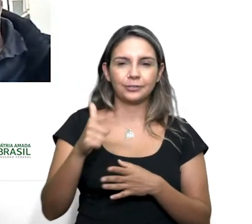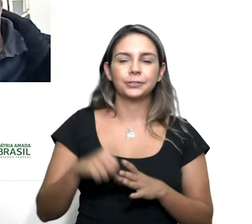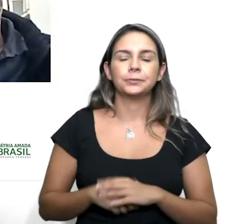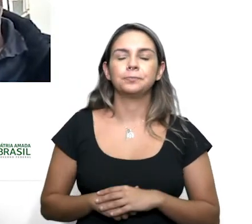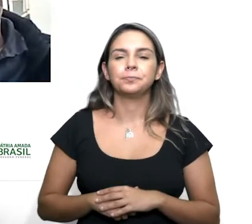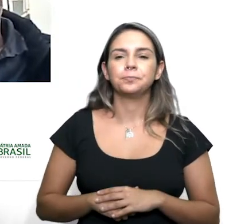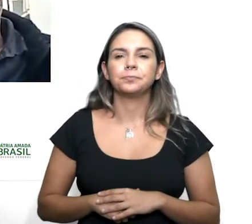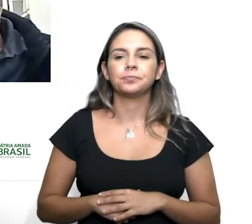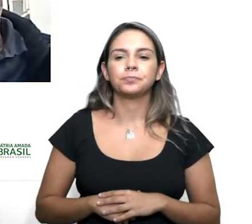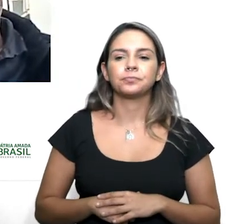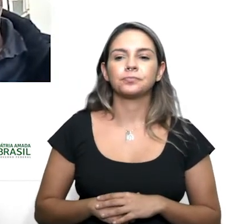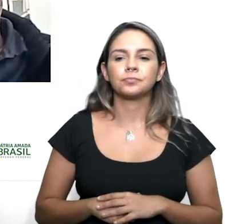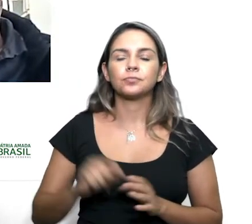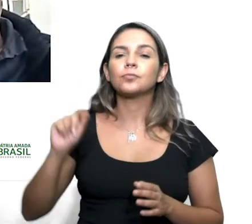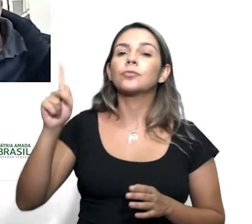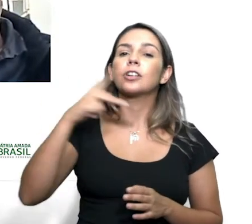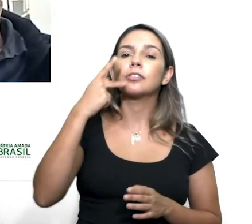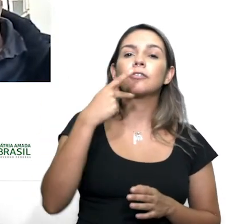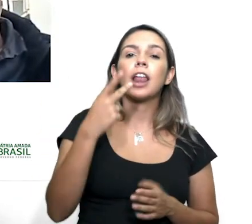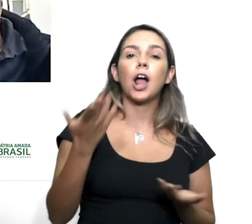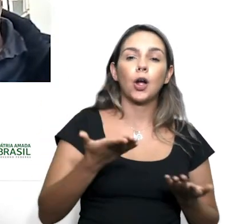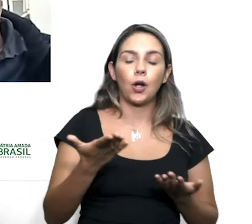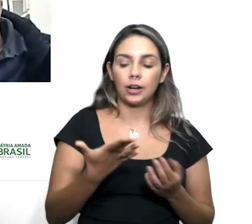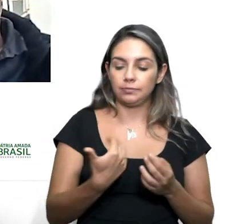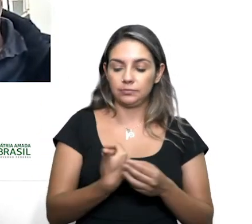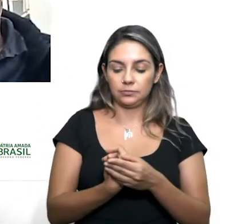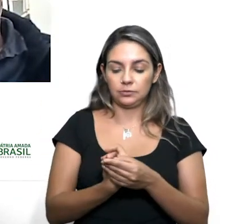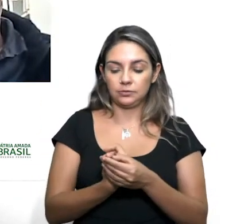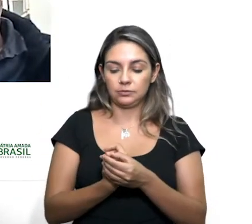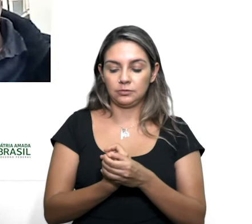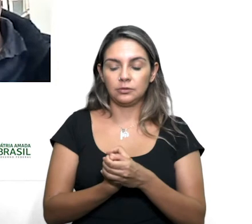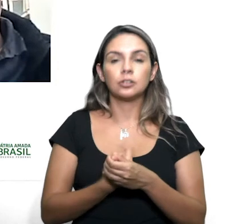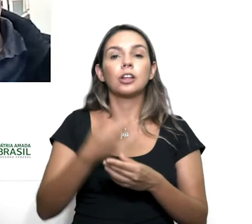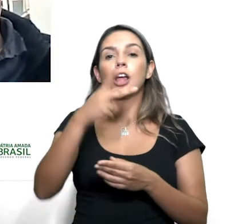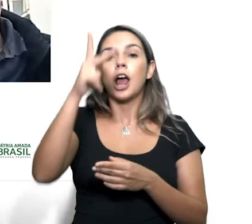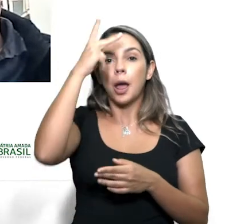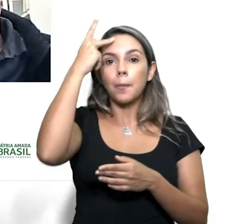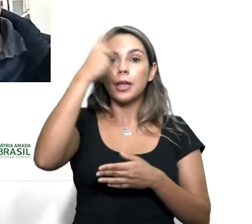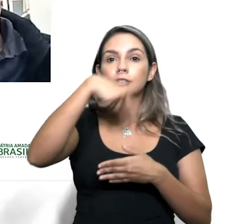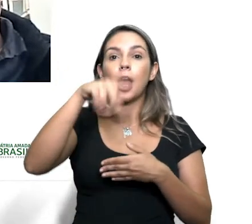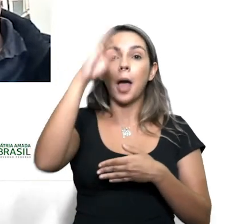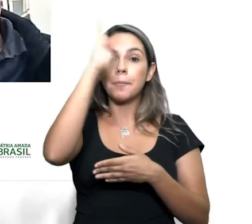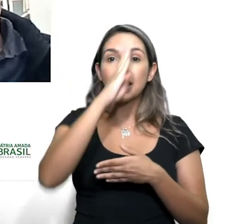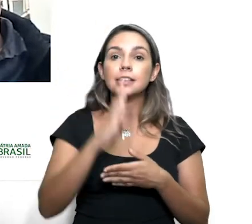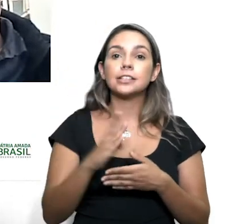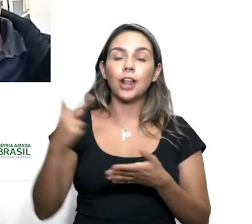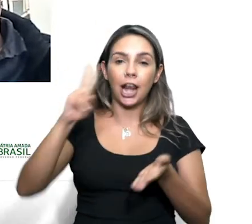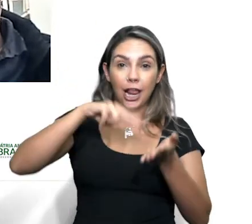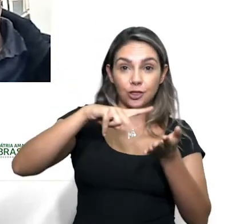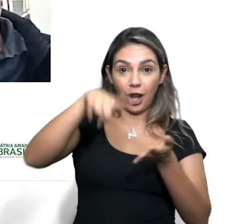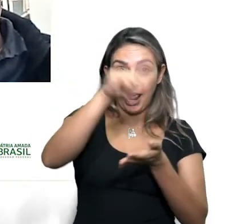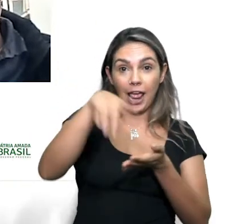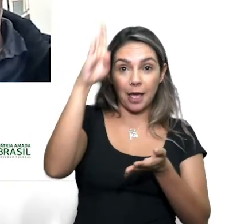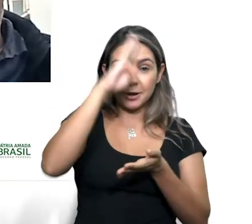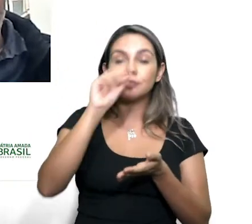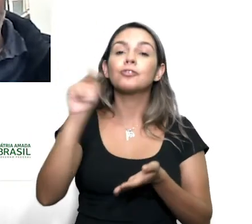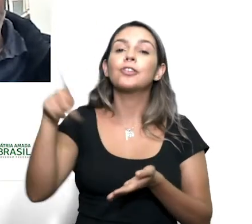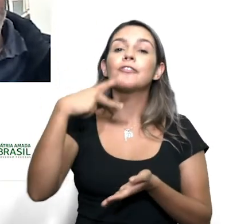né? O que você teria a dizer aqui aos seus autores brasileiros, aos seus leitores